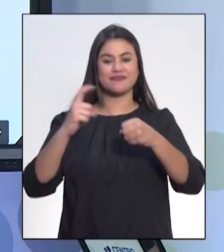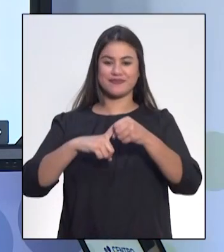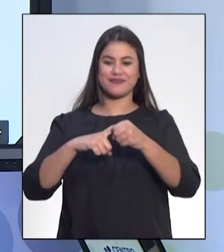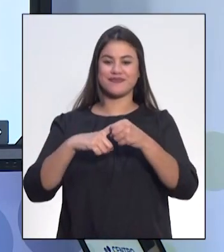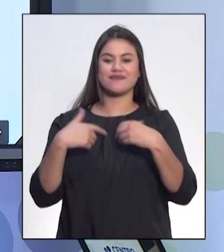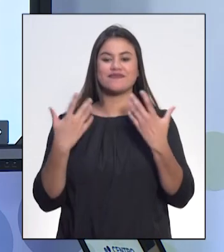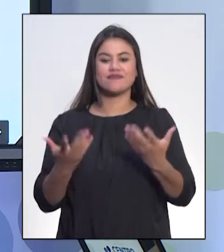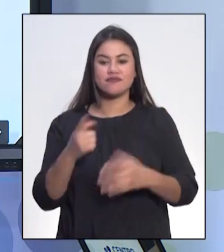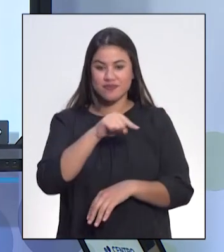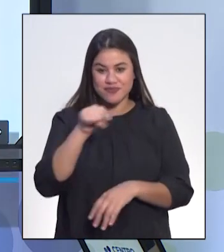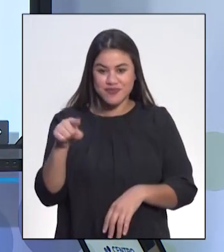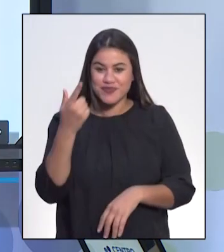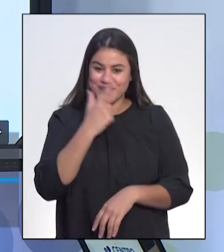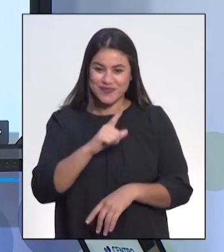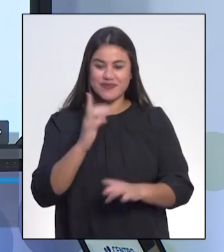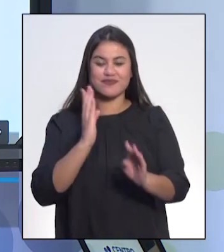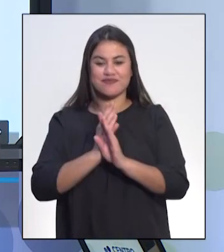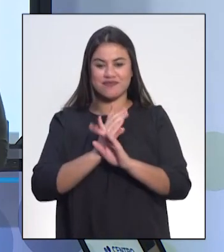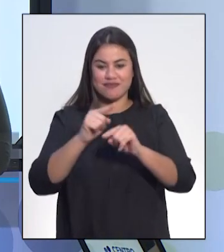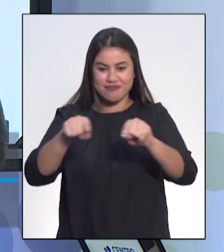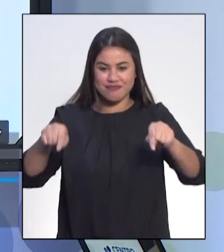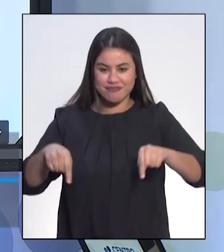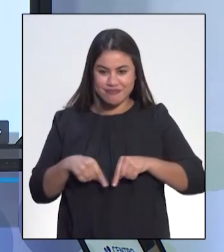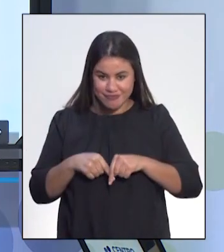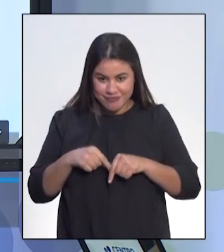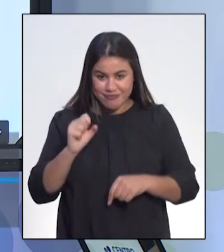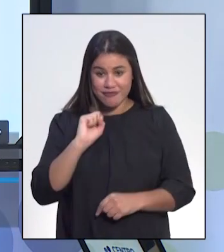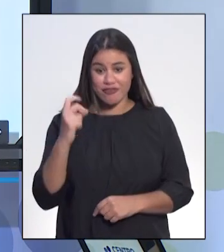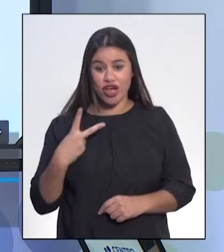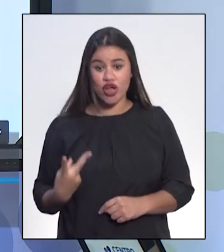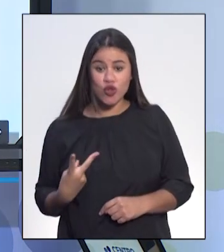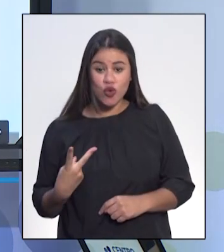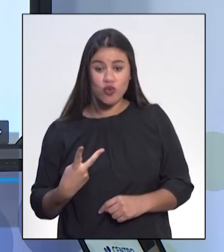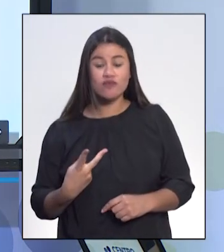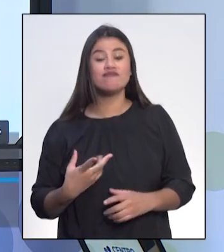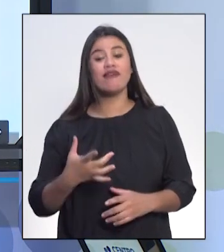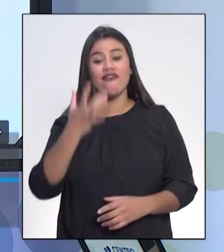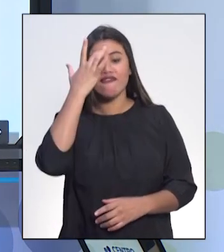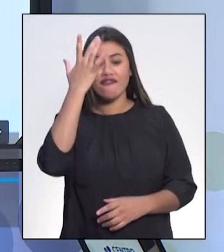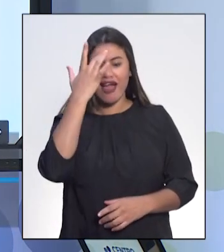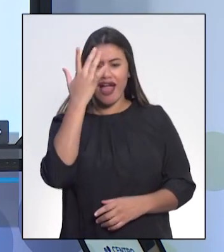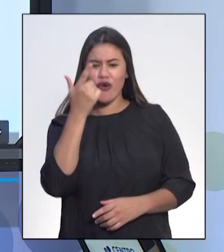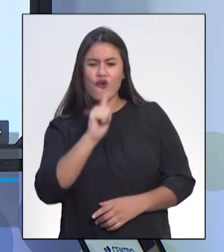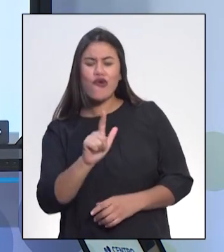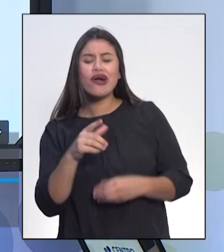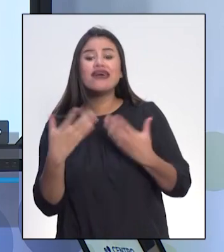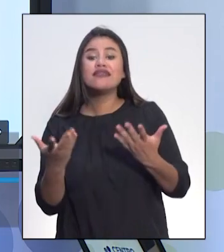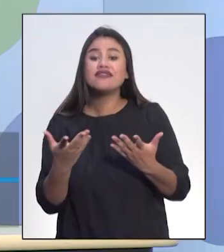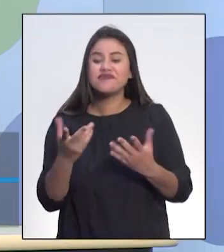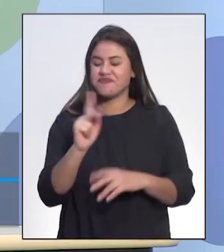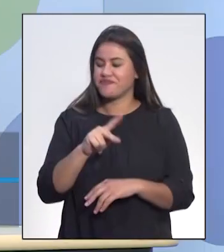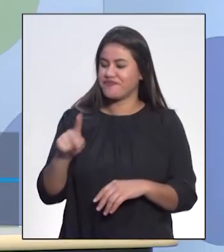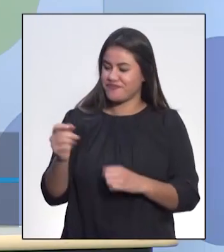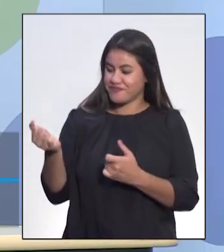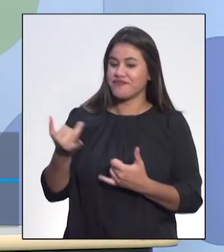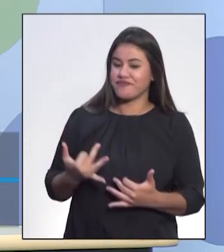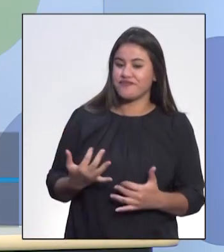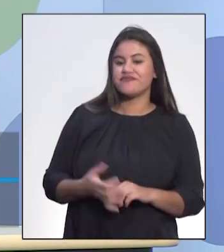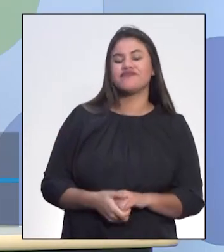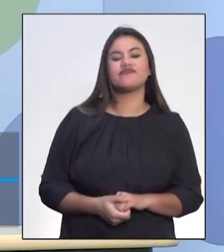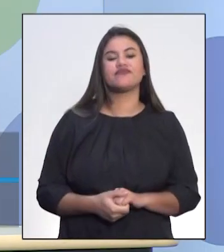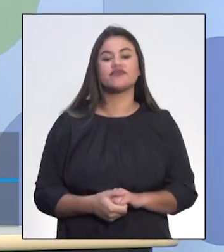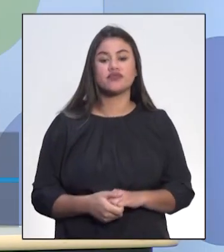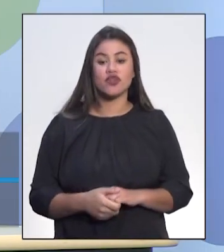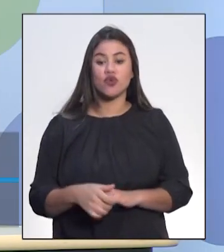Voltamos. E aí, vocês conseguiram achar o valor da área? Conseguiram descobrir um jeito mais fácil? Professora Inês, conta para mim, como foi? Professora Roberta,